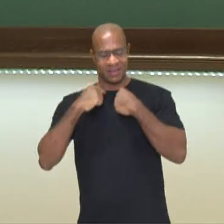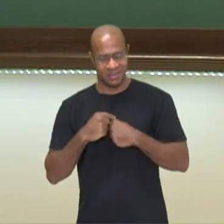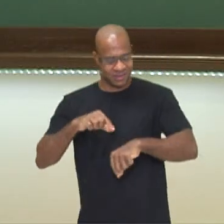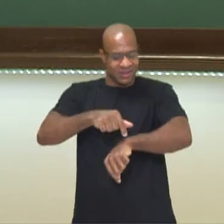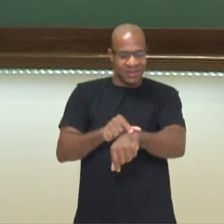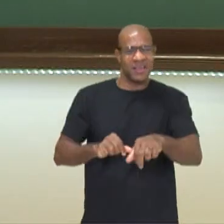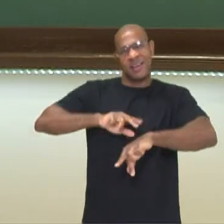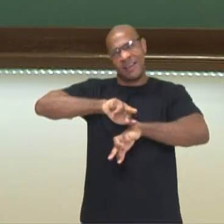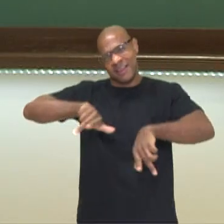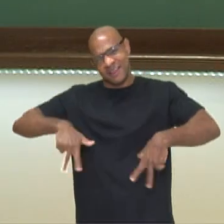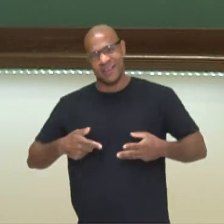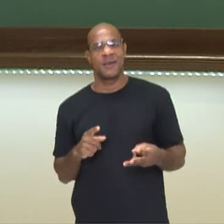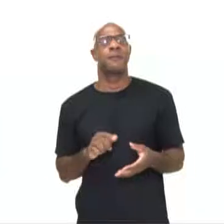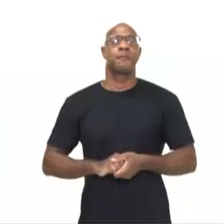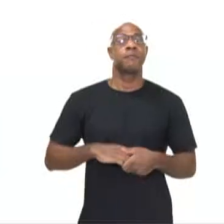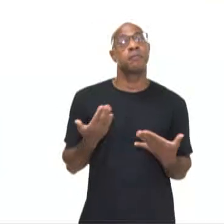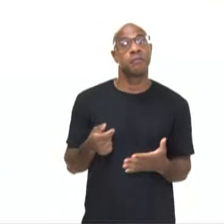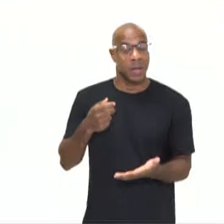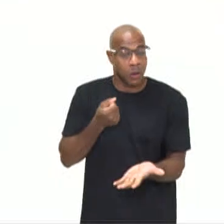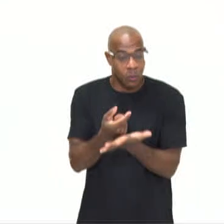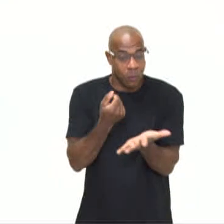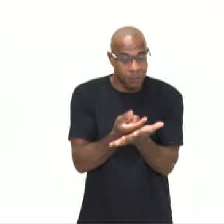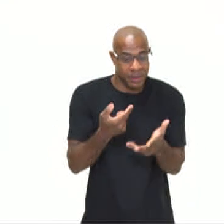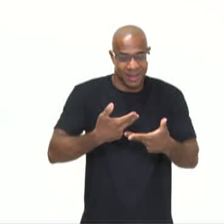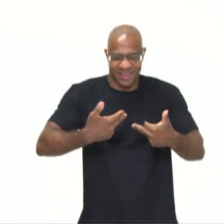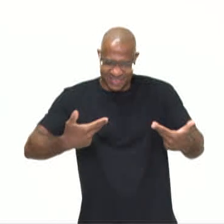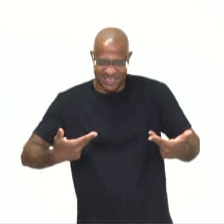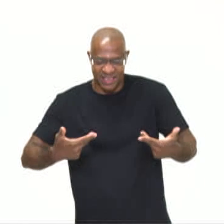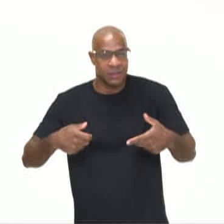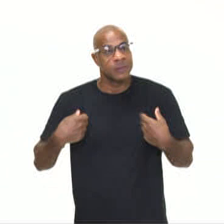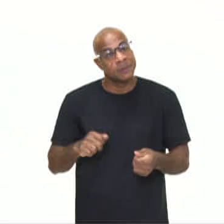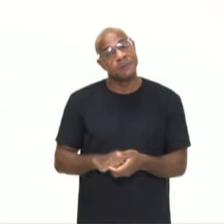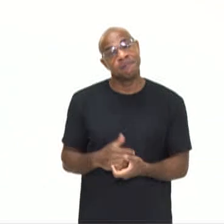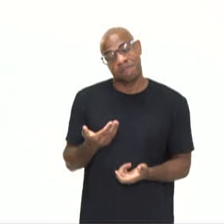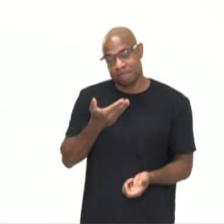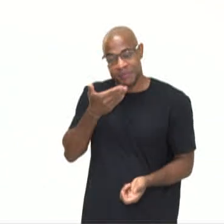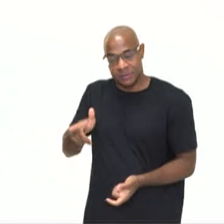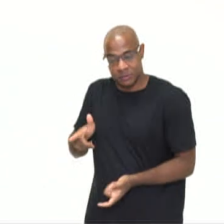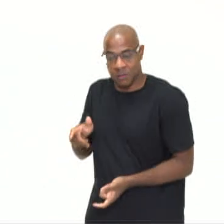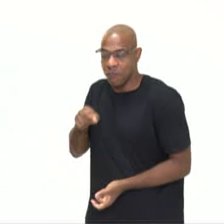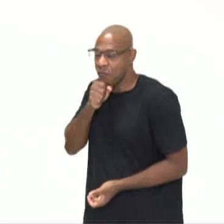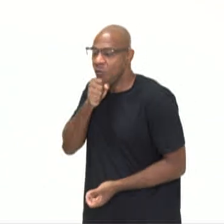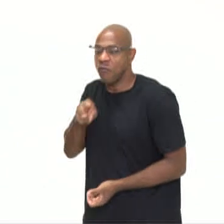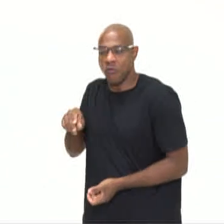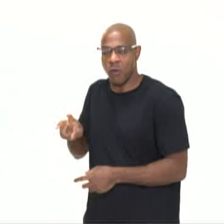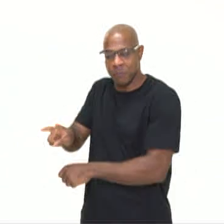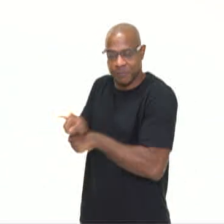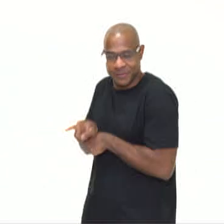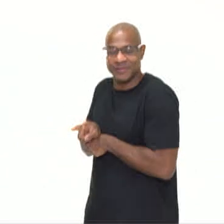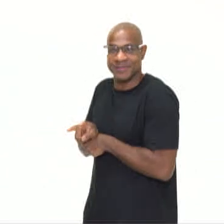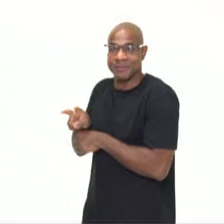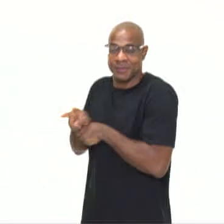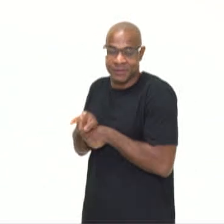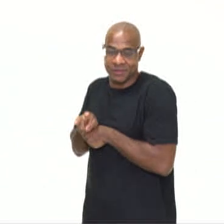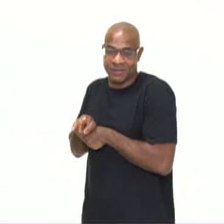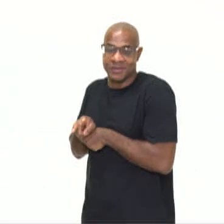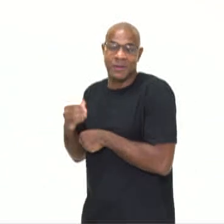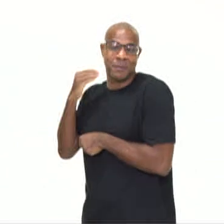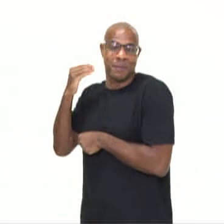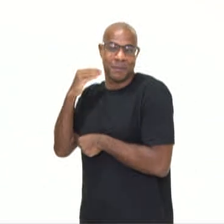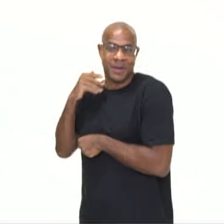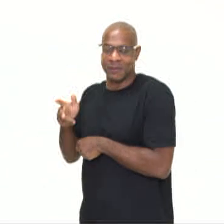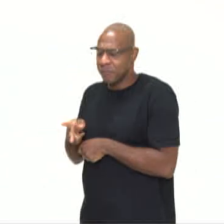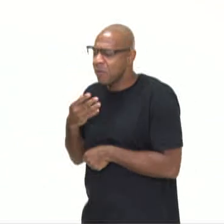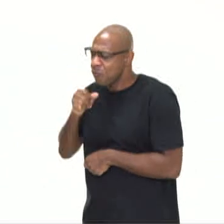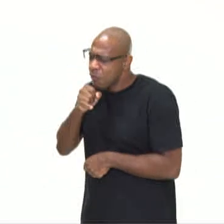ela gosta, né? Para comprar esses produtos, ela convenceu a avó a pedir um empréstimo consignado no banco, no